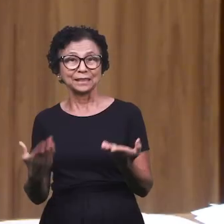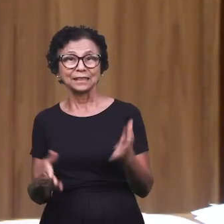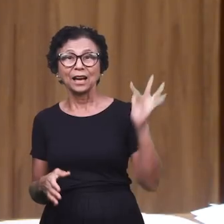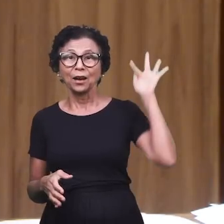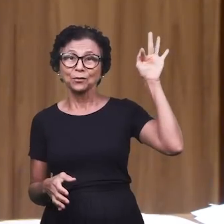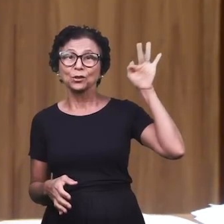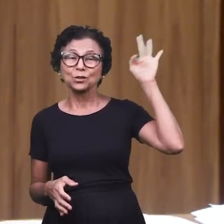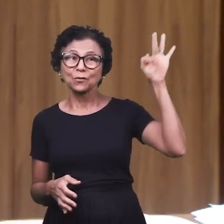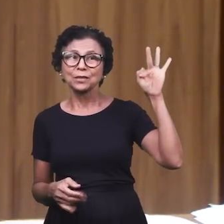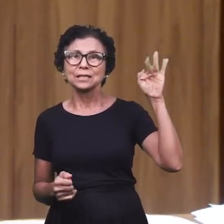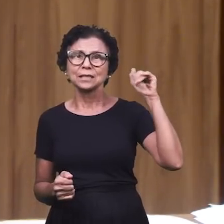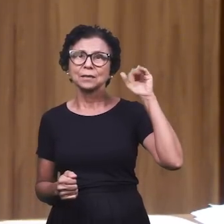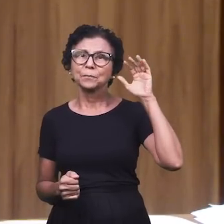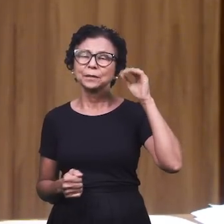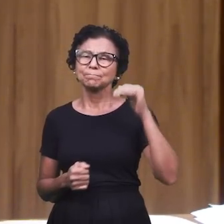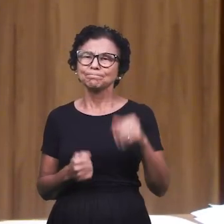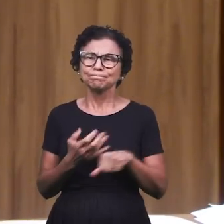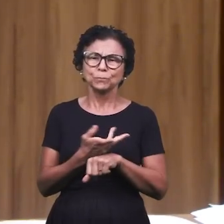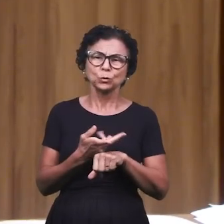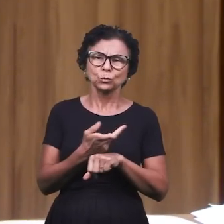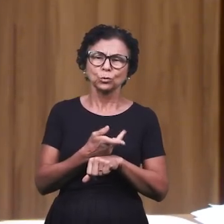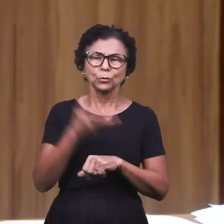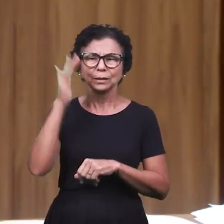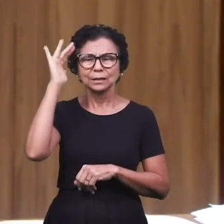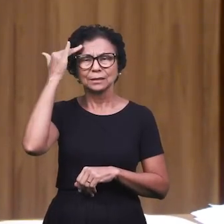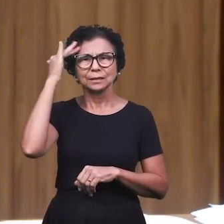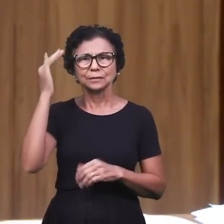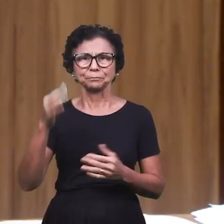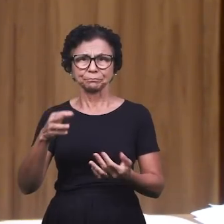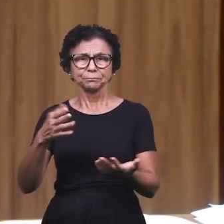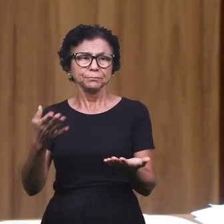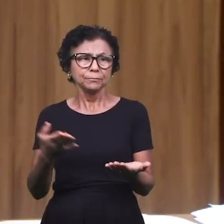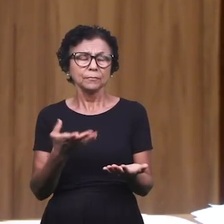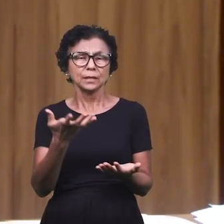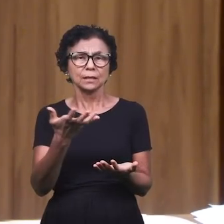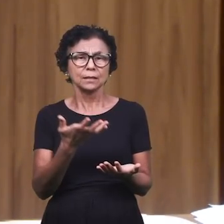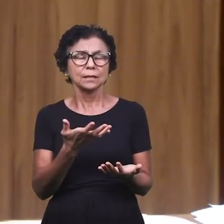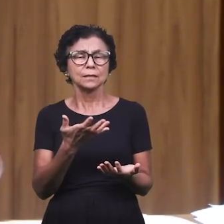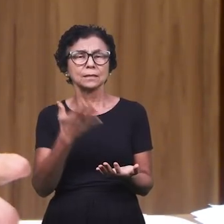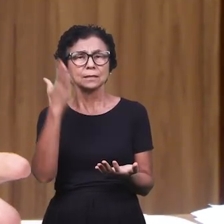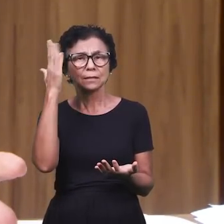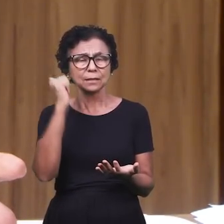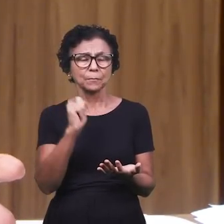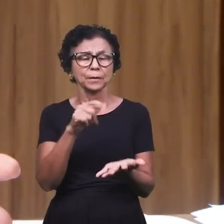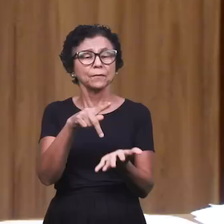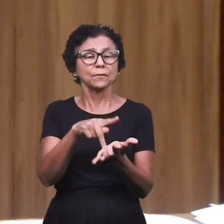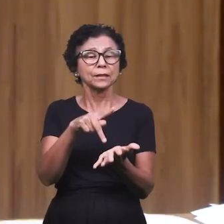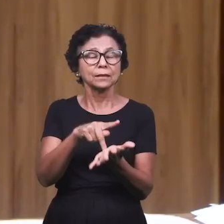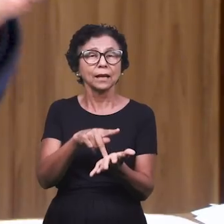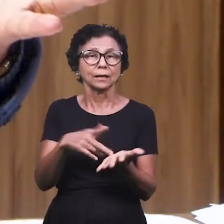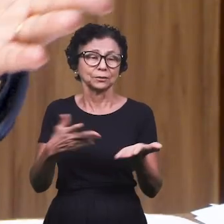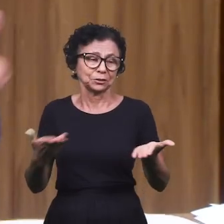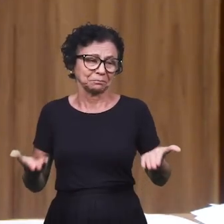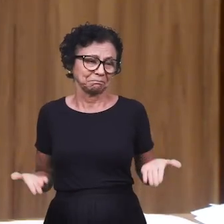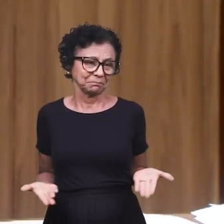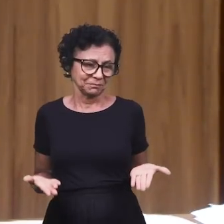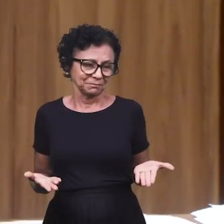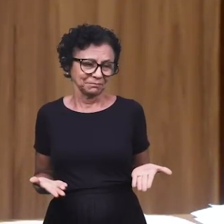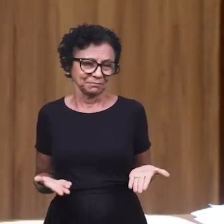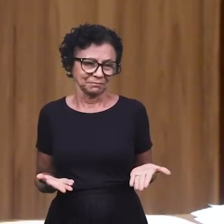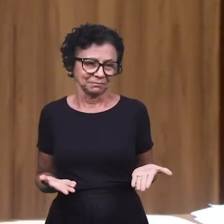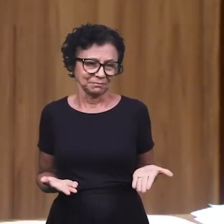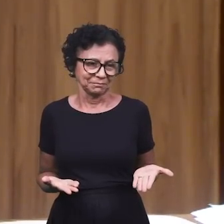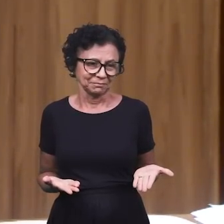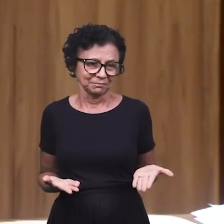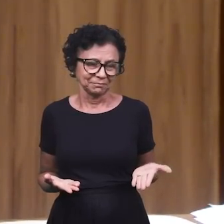homem buscou saber a verdade. Verdade, filosofia, como descobre a verdade, ele não tem mais nada para